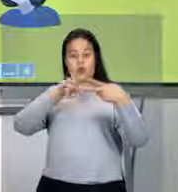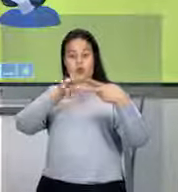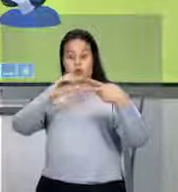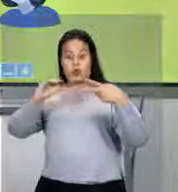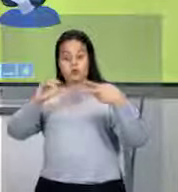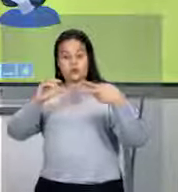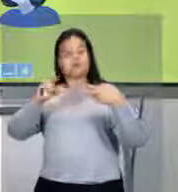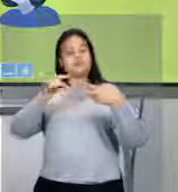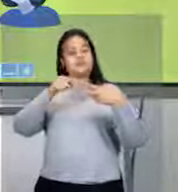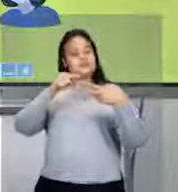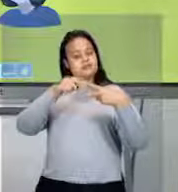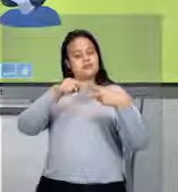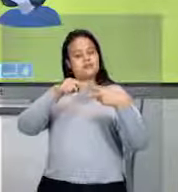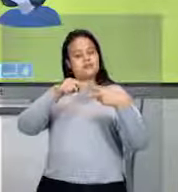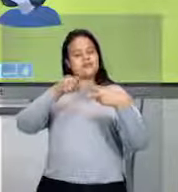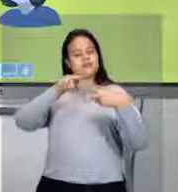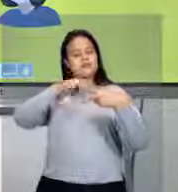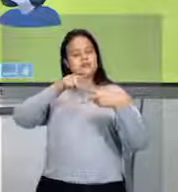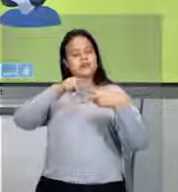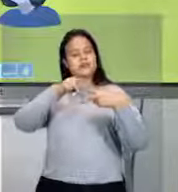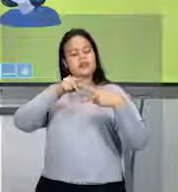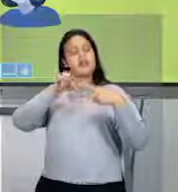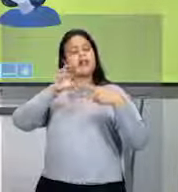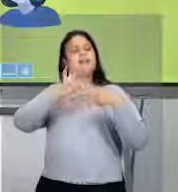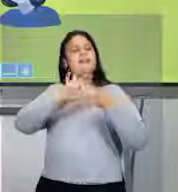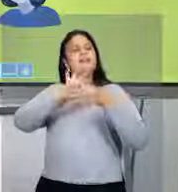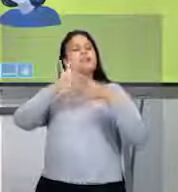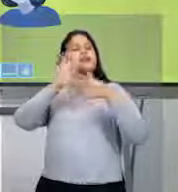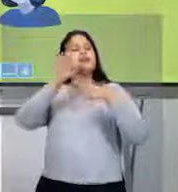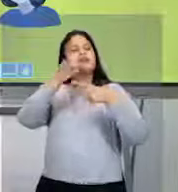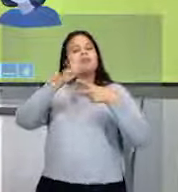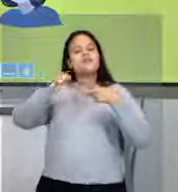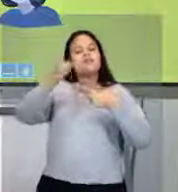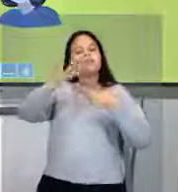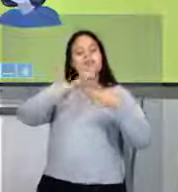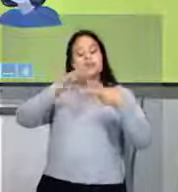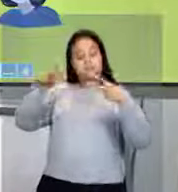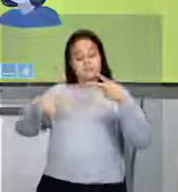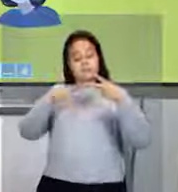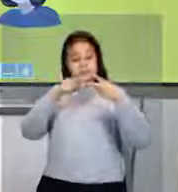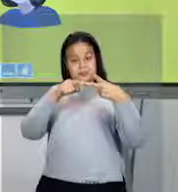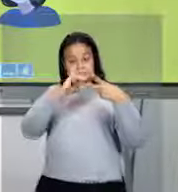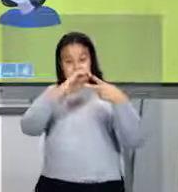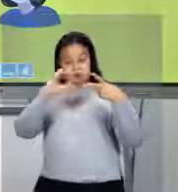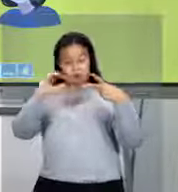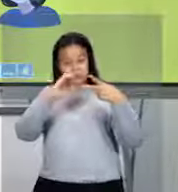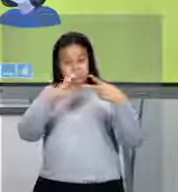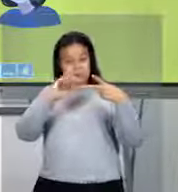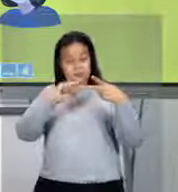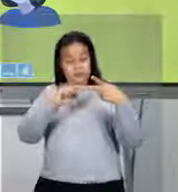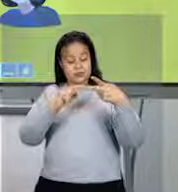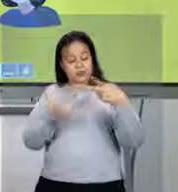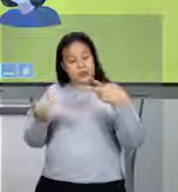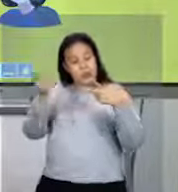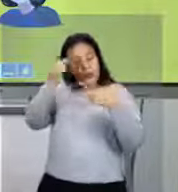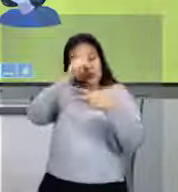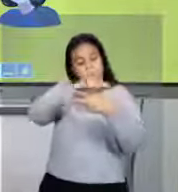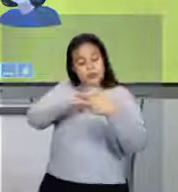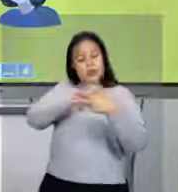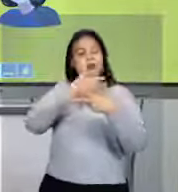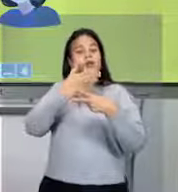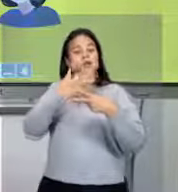tem o mesmo sentido dos elétrons livres. A corrente convencional tem sentido contrário